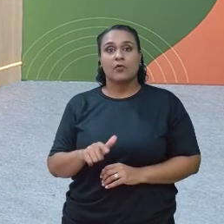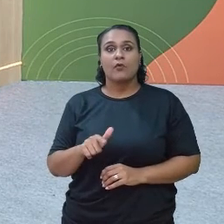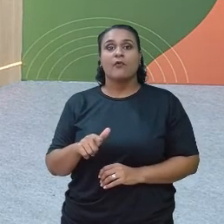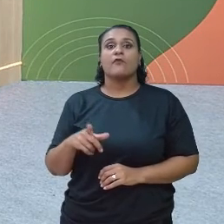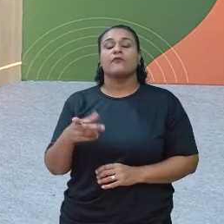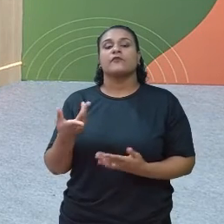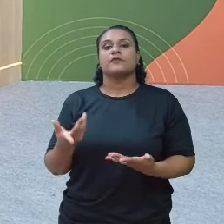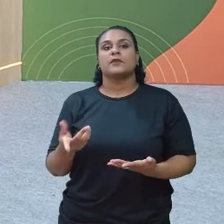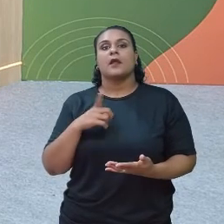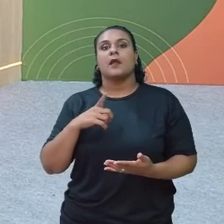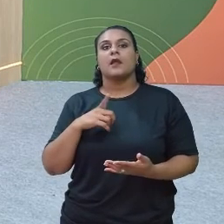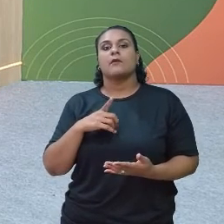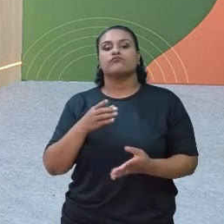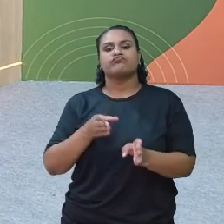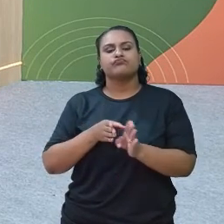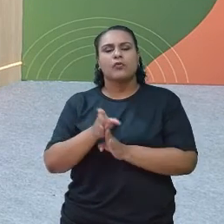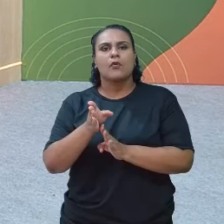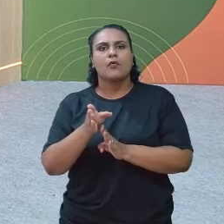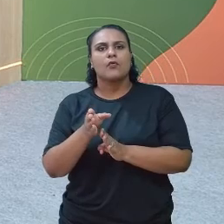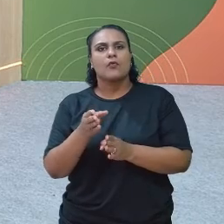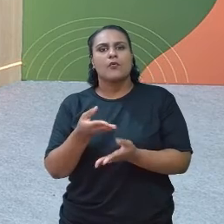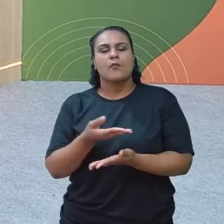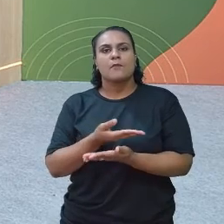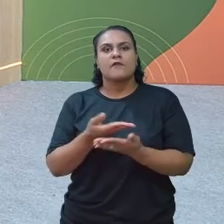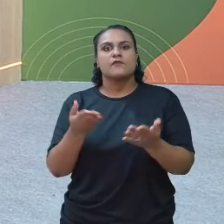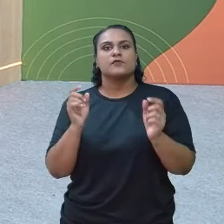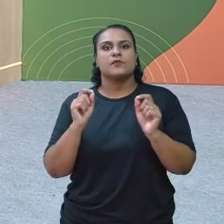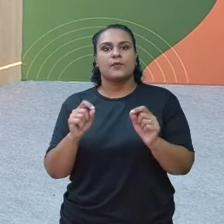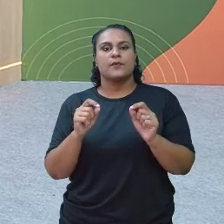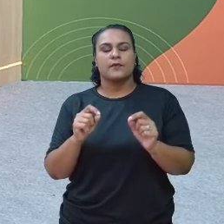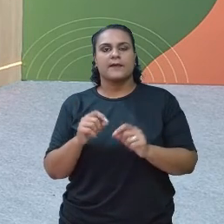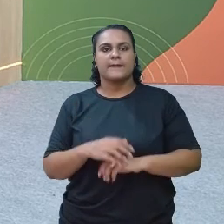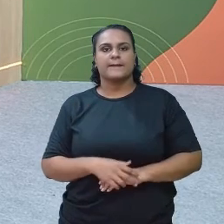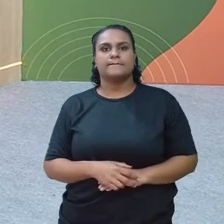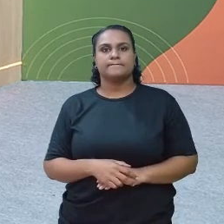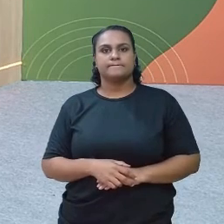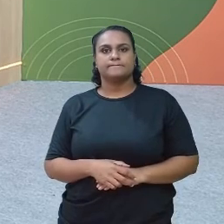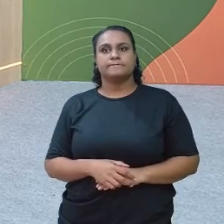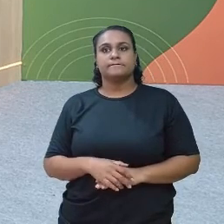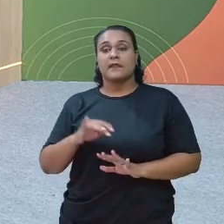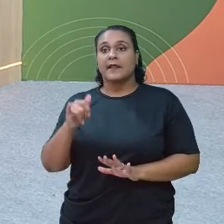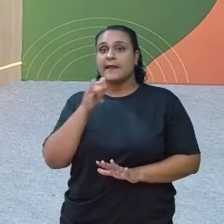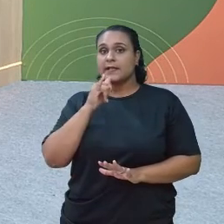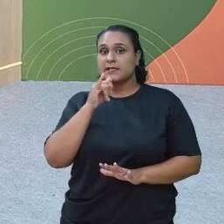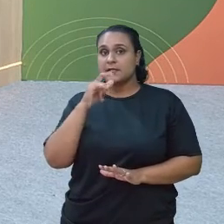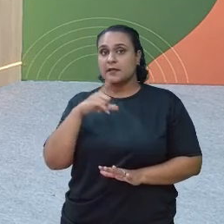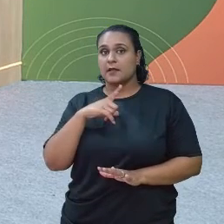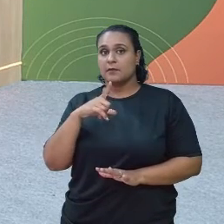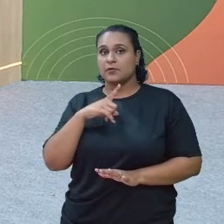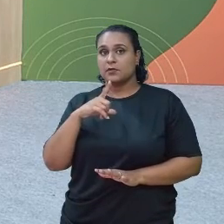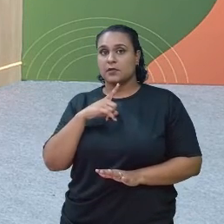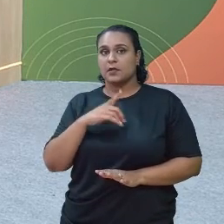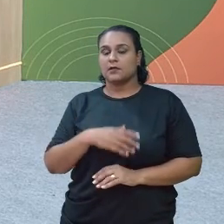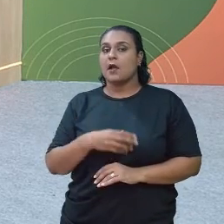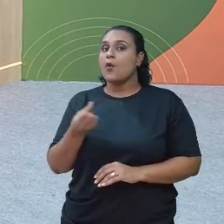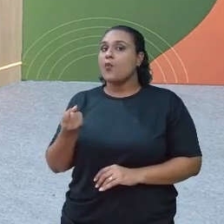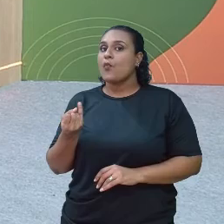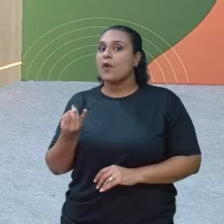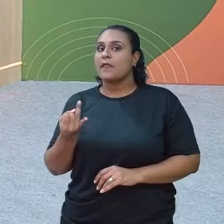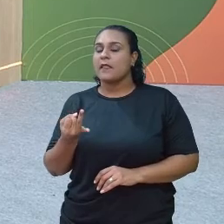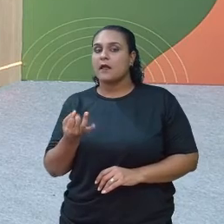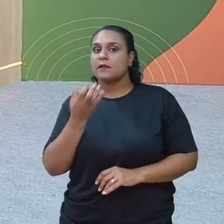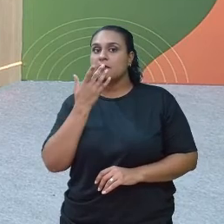problema como sugestão para vocês, que é simplesmente o seguinte: suponha que você tenha uma certa quantidade